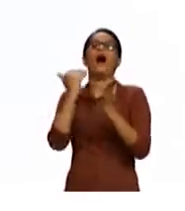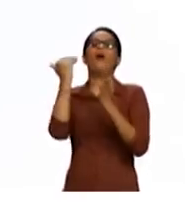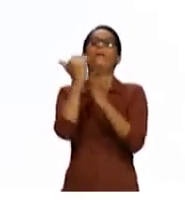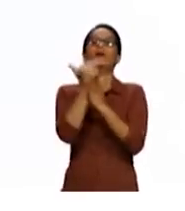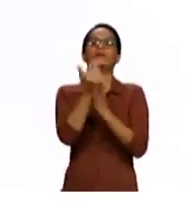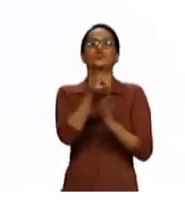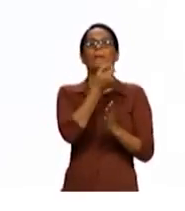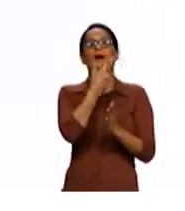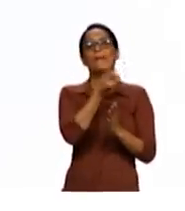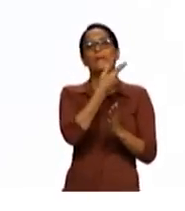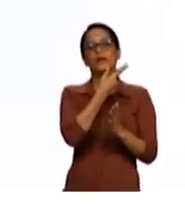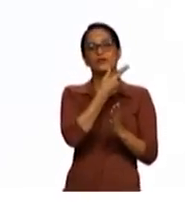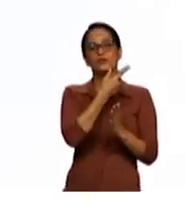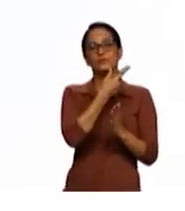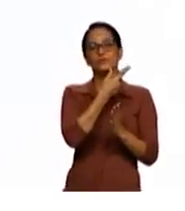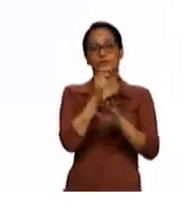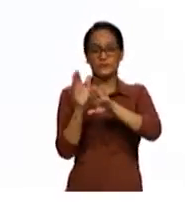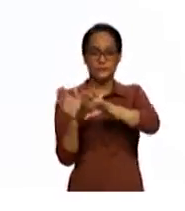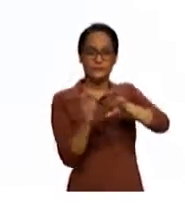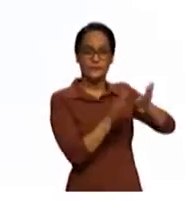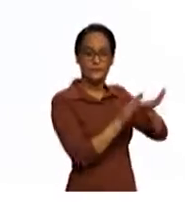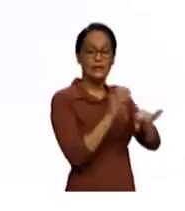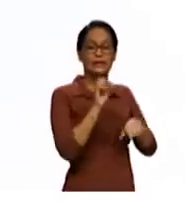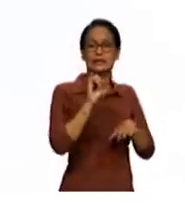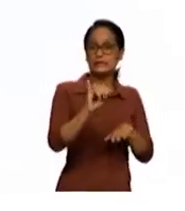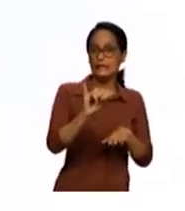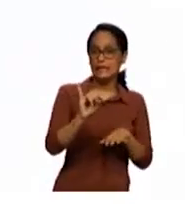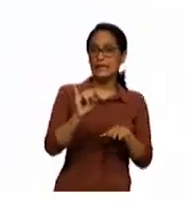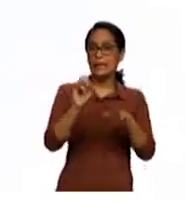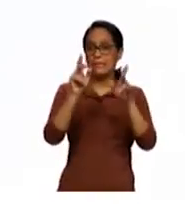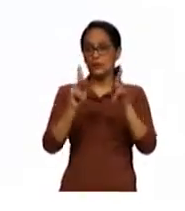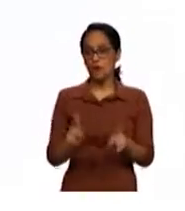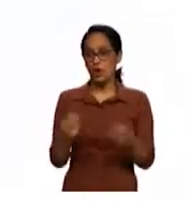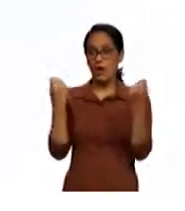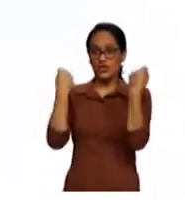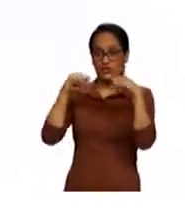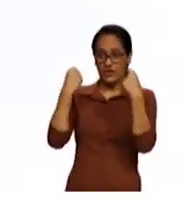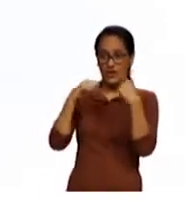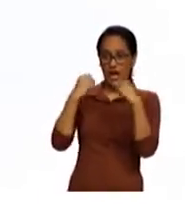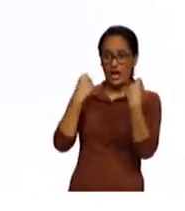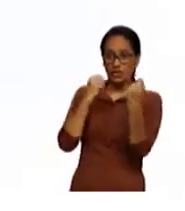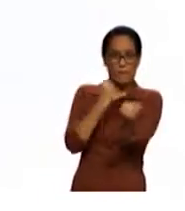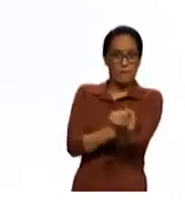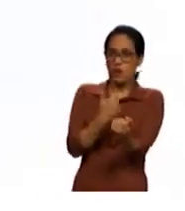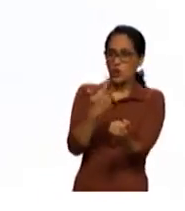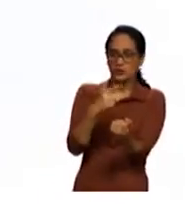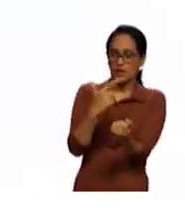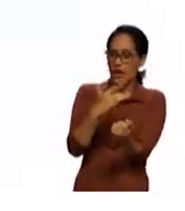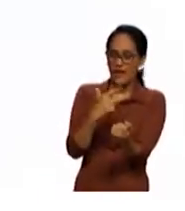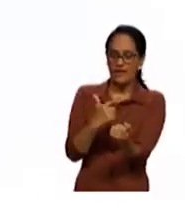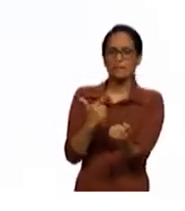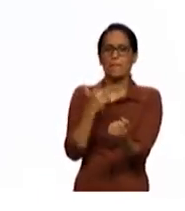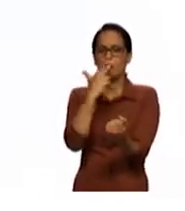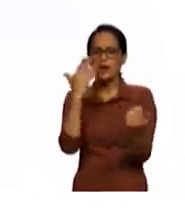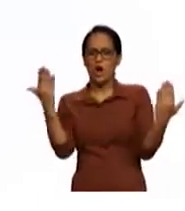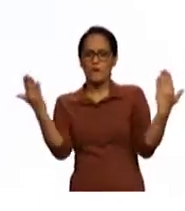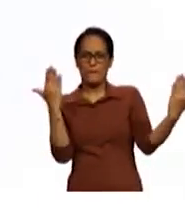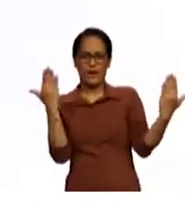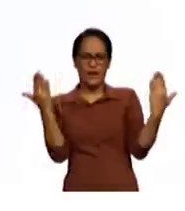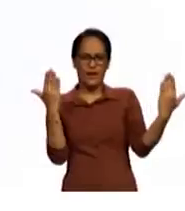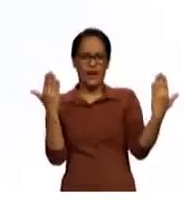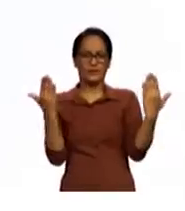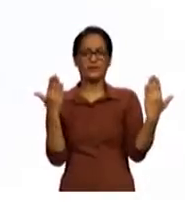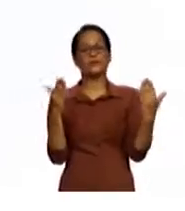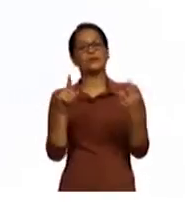sem anabolizante, ela tem uma área praticamente igual com o sedentário sem anabolizante. E exercício